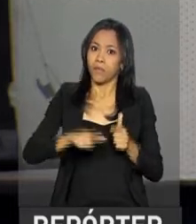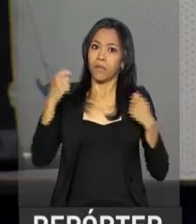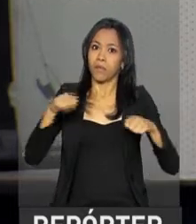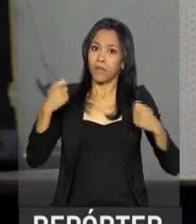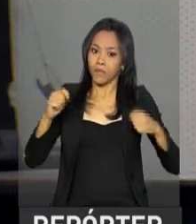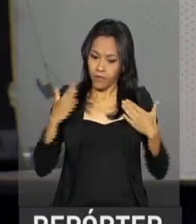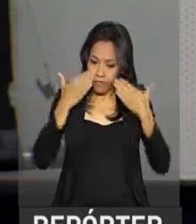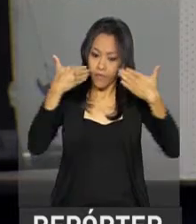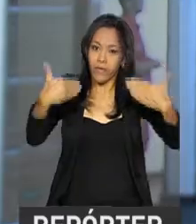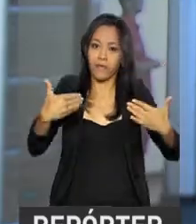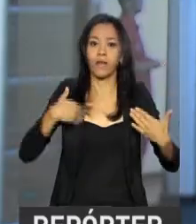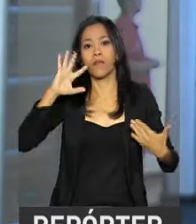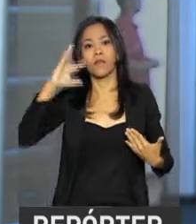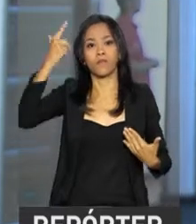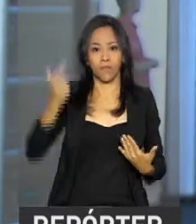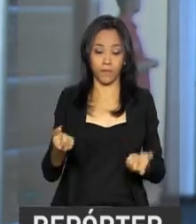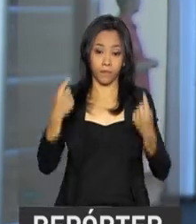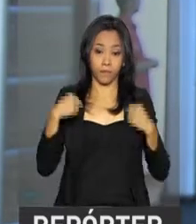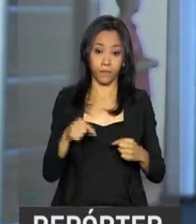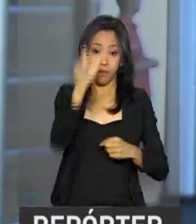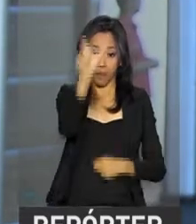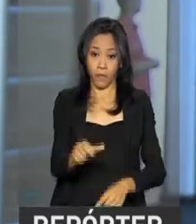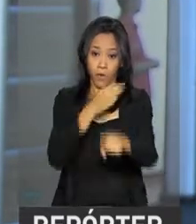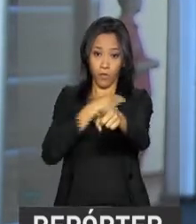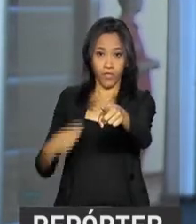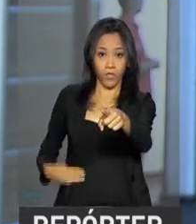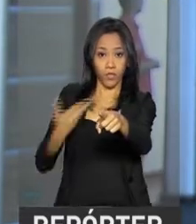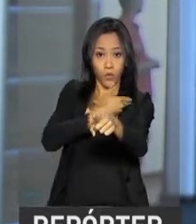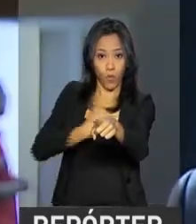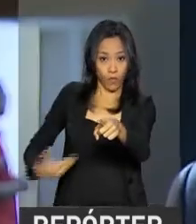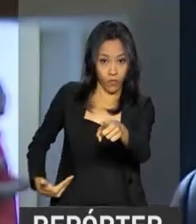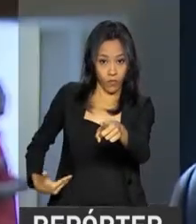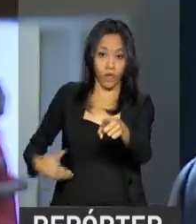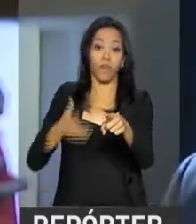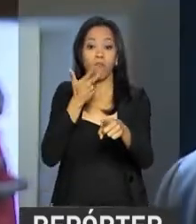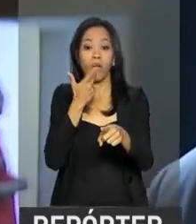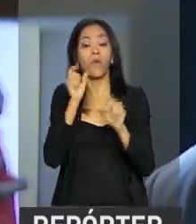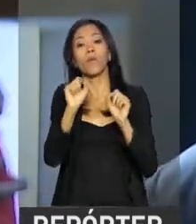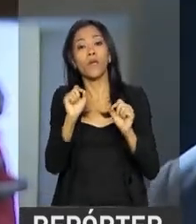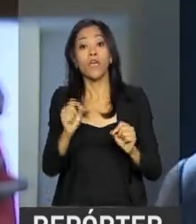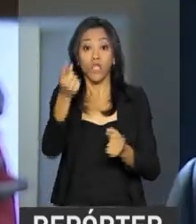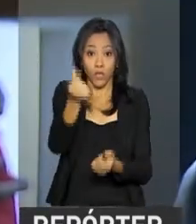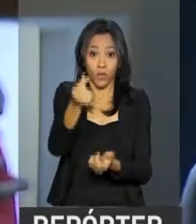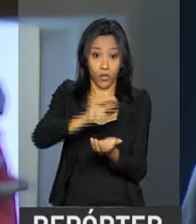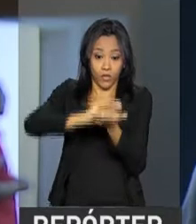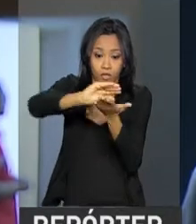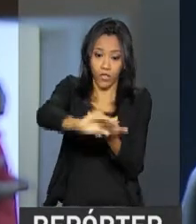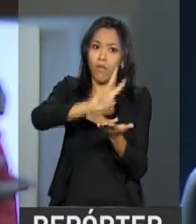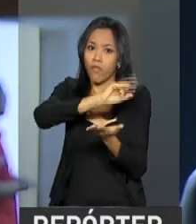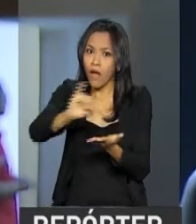e temos que resolver o ministro da secretaria de governo carlos marun e defende que os investimentos vão levar desenvolvimento